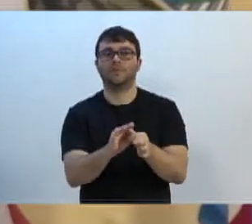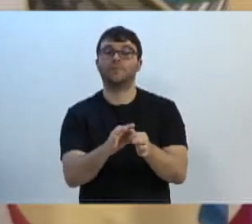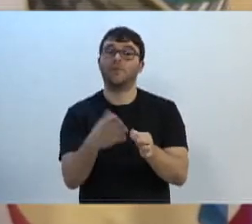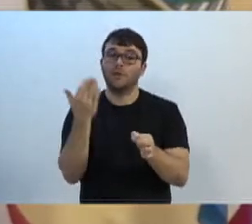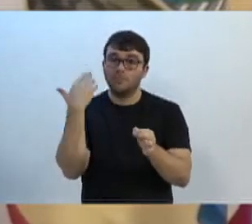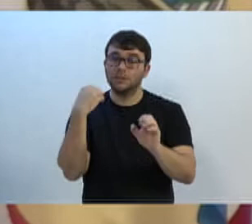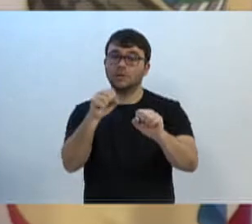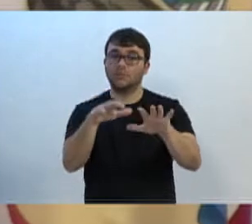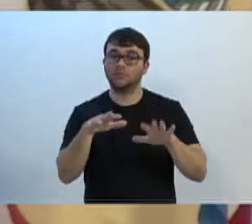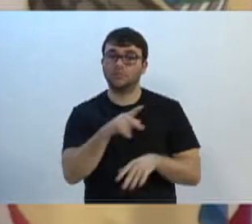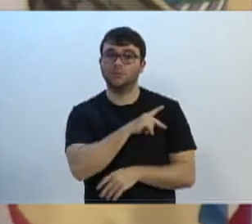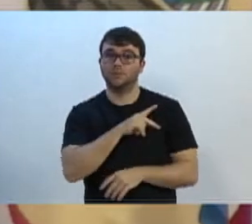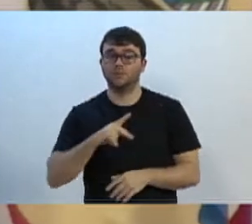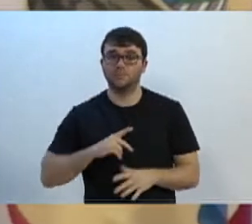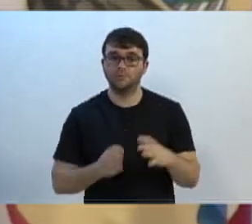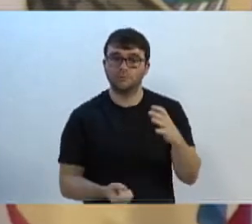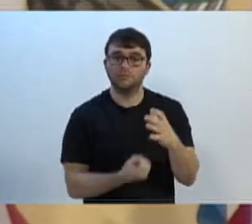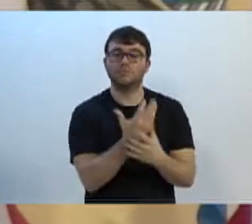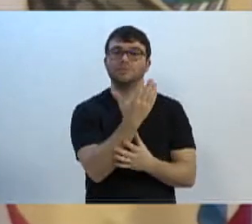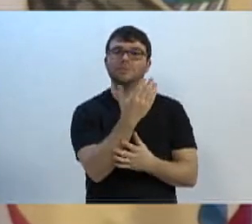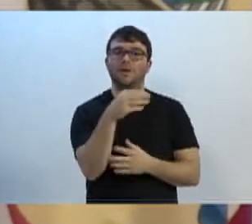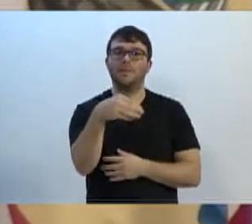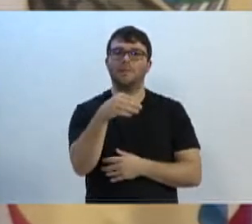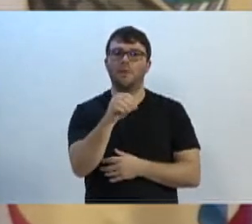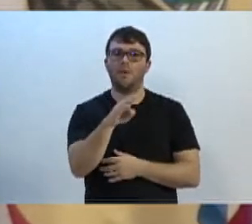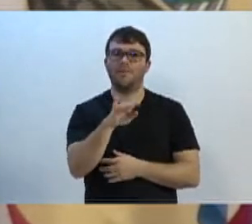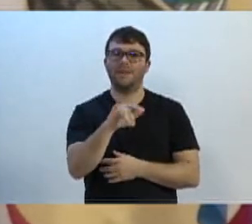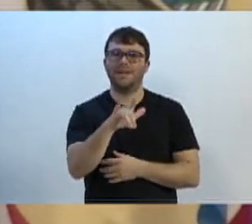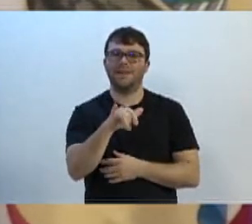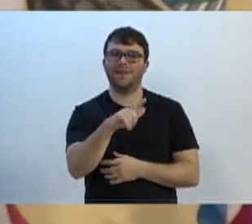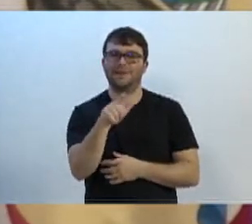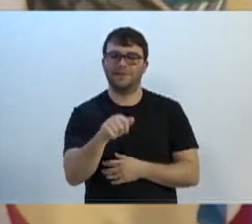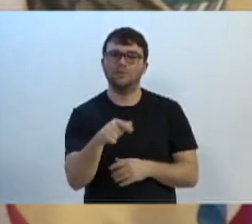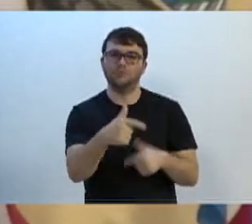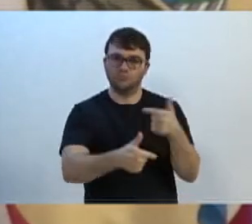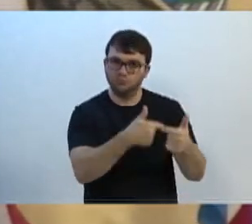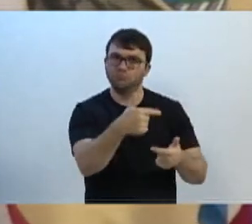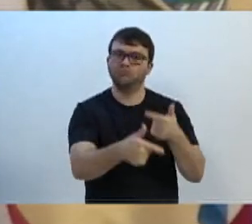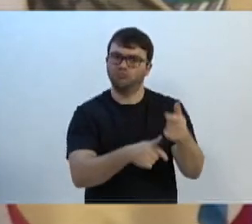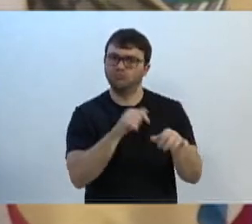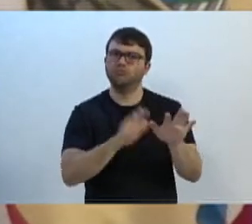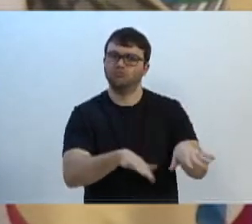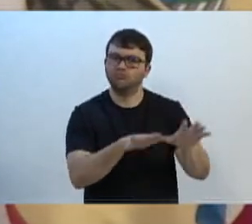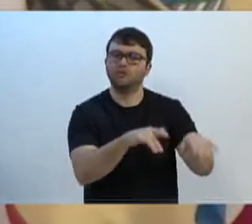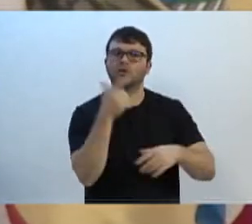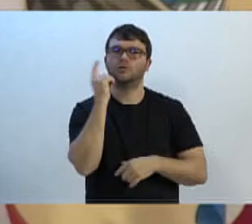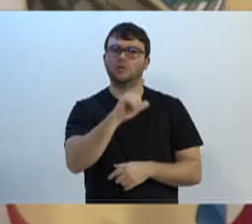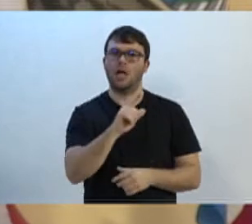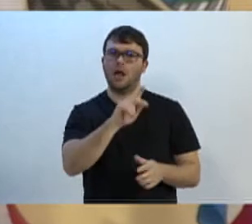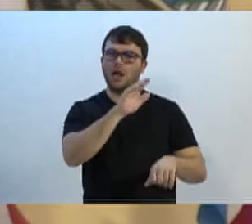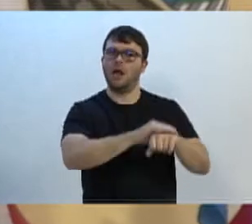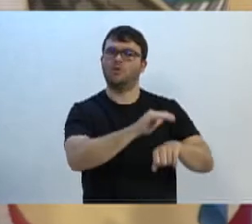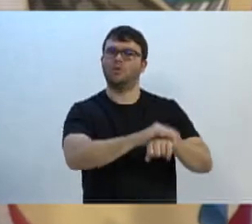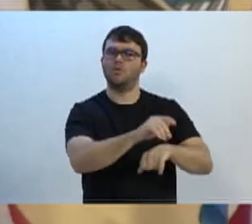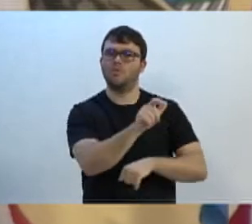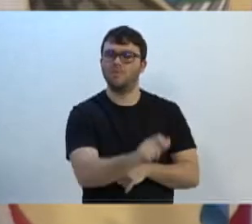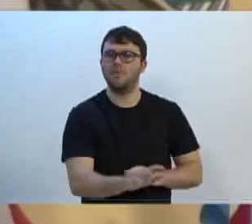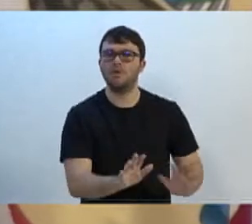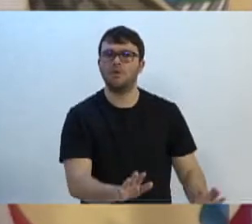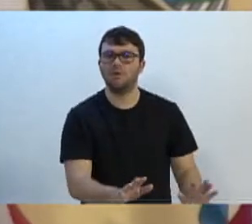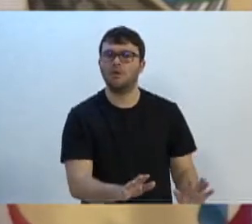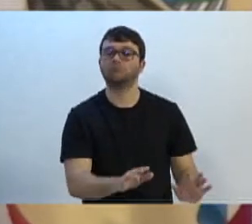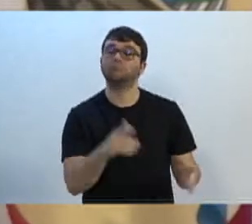pública surgiu o mobiliza um movimento que vem trabalhando e vem tendo a sua autonomia e obviamente